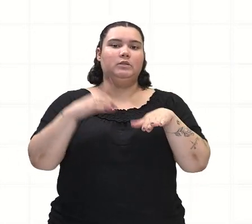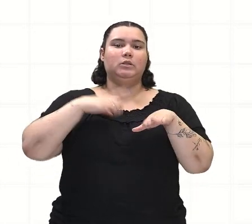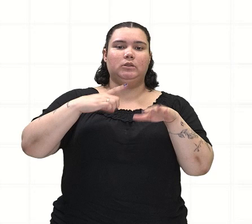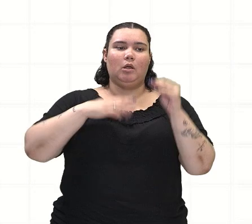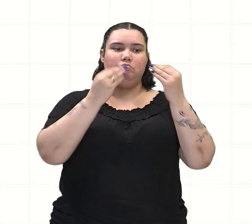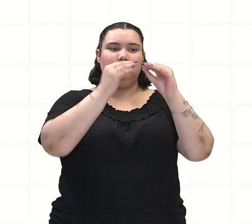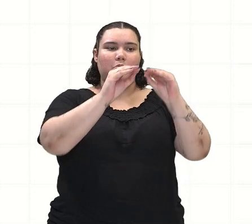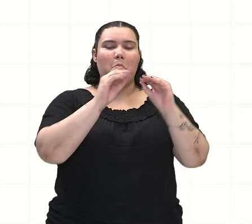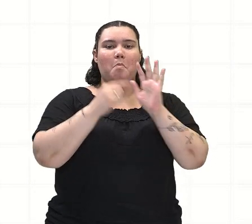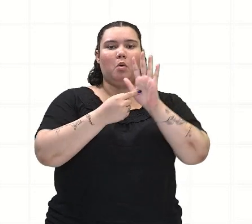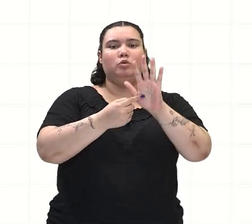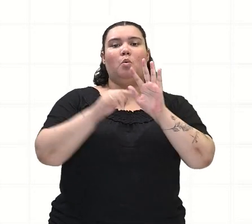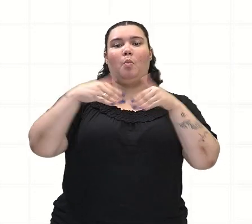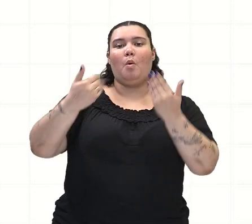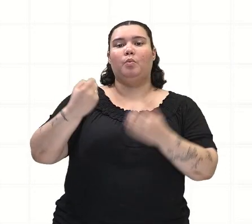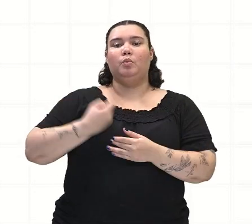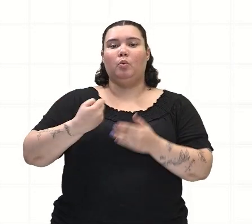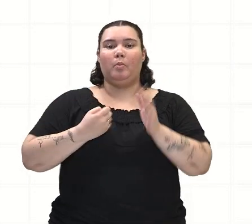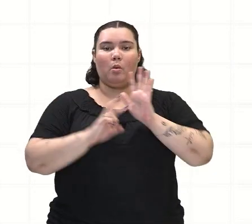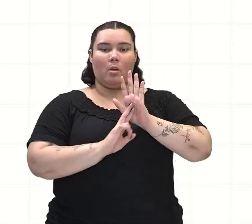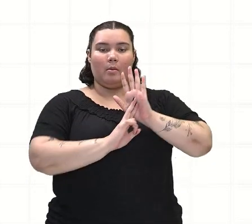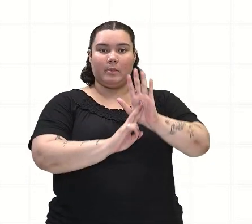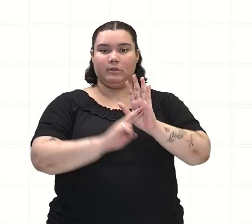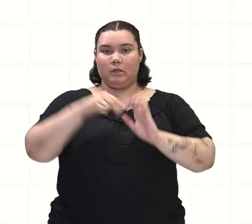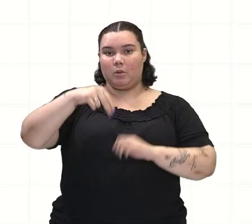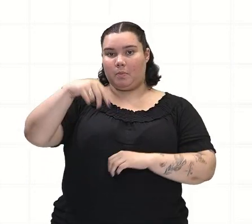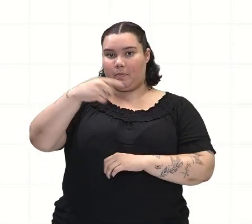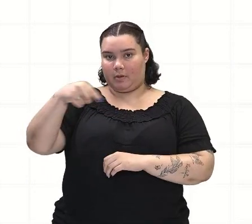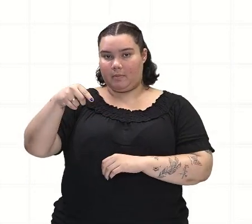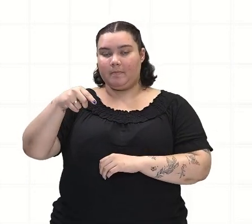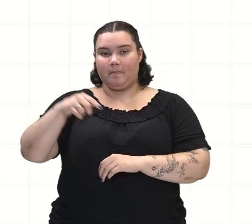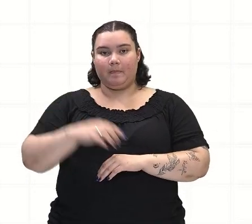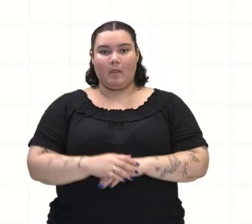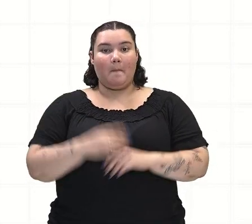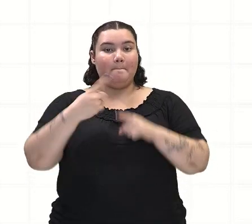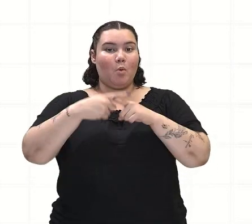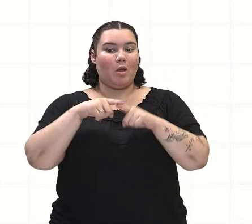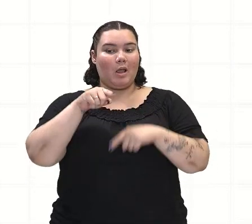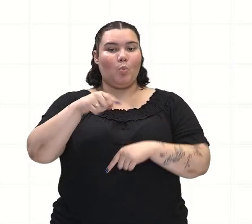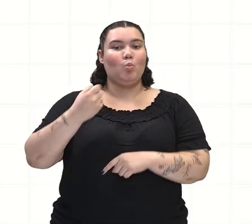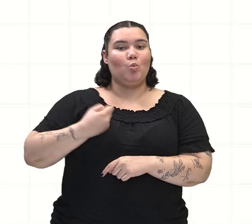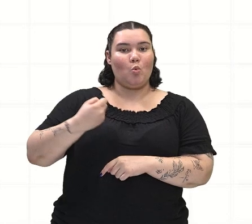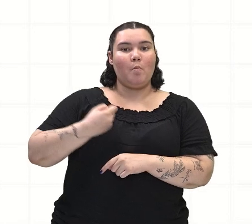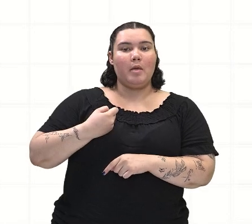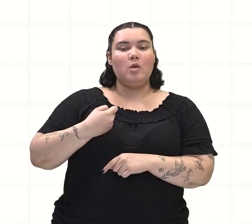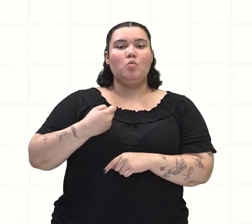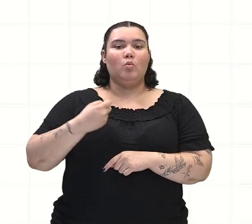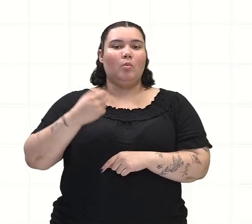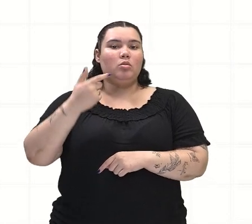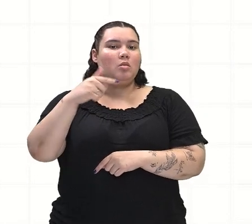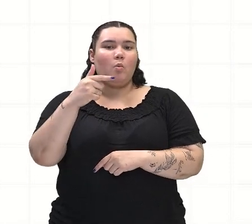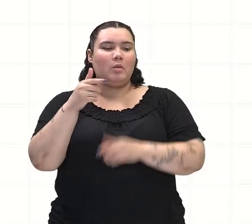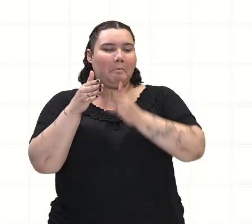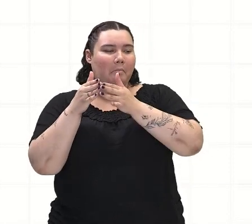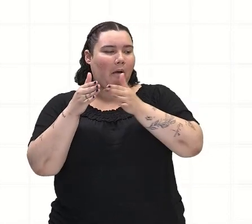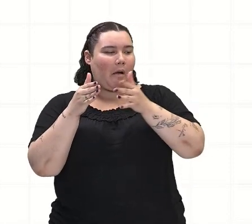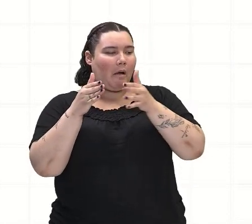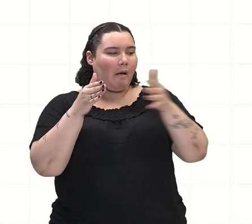número para ser usado aí no lugar do π, porque como ele é um número irracional, ele não tem